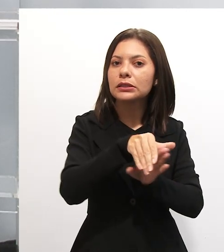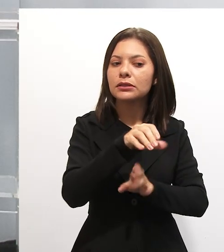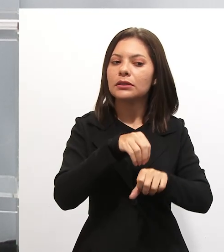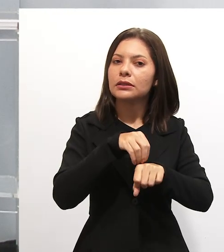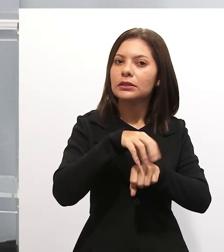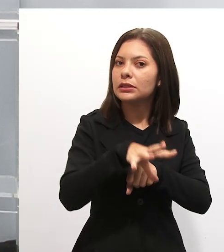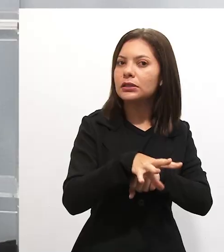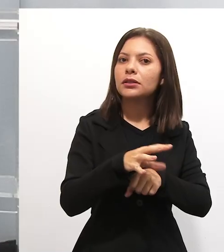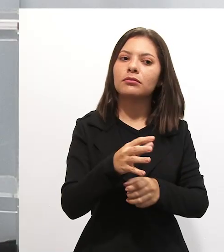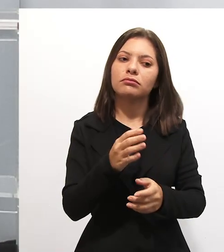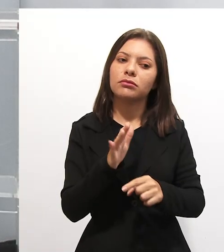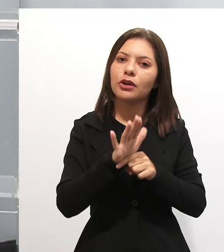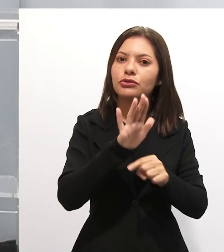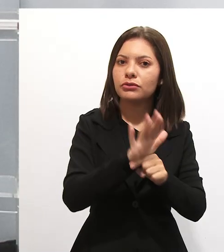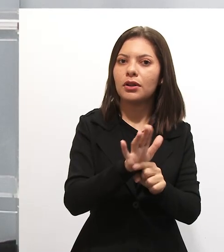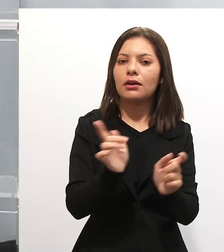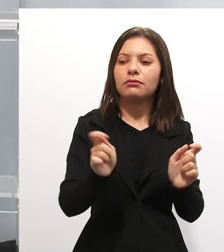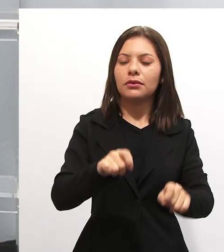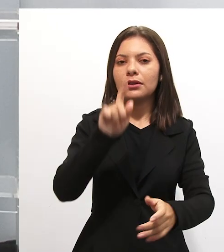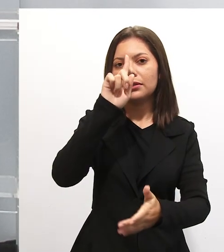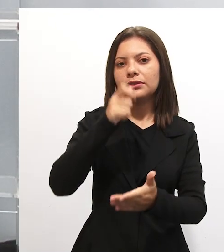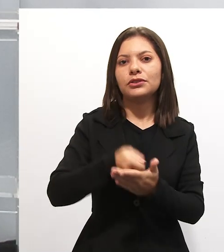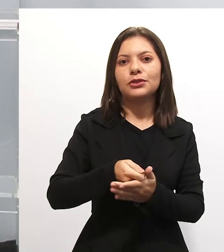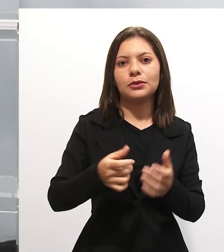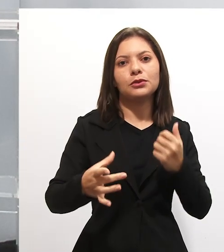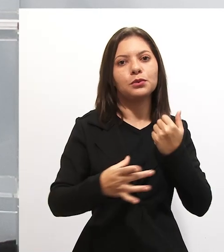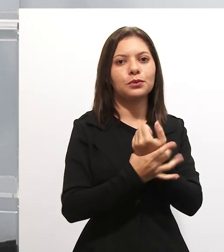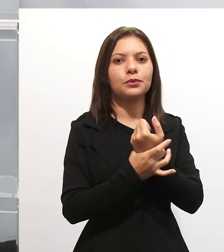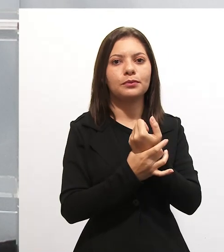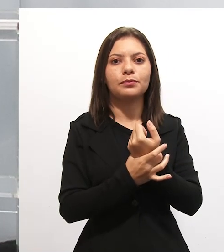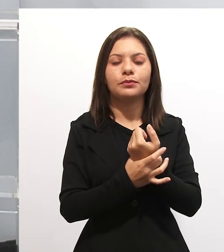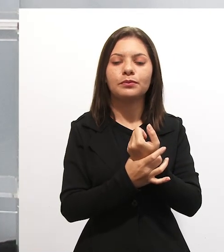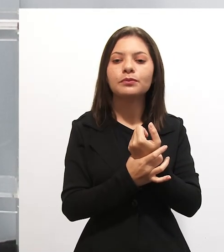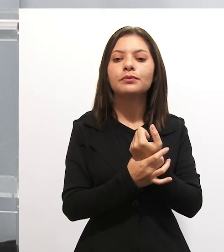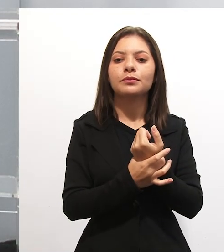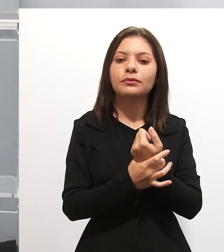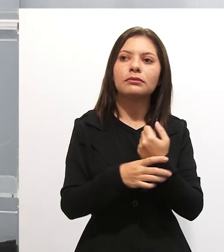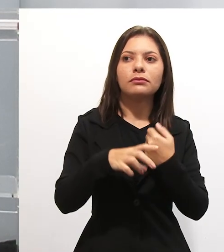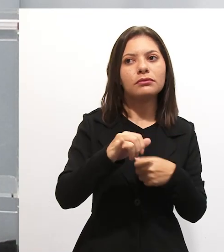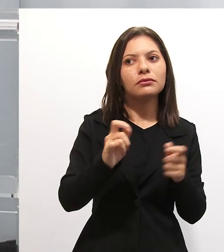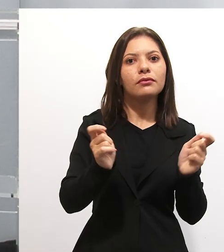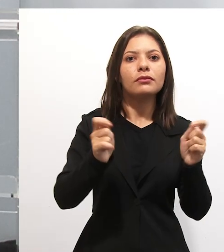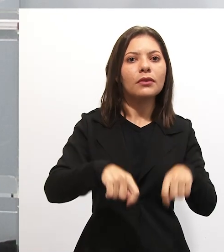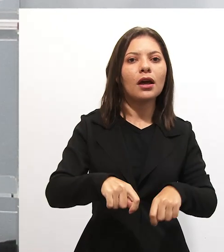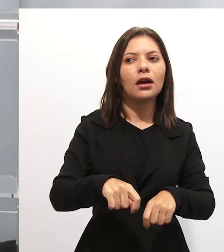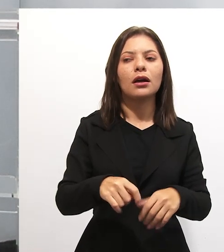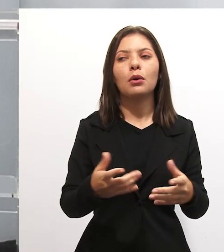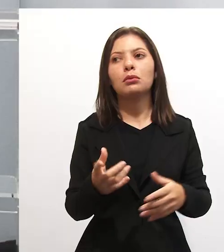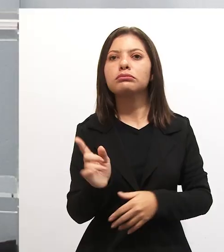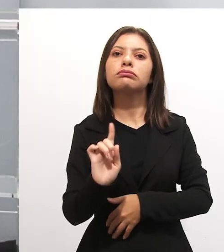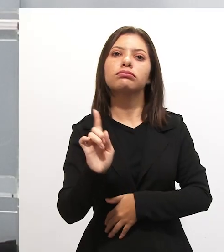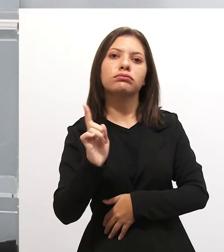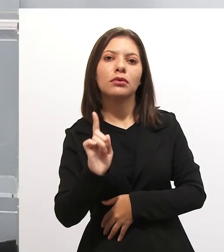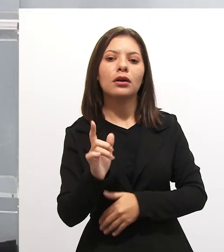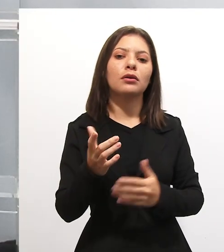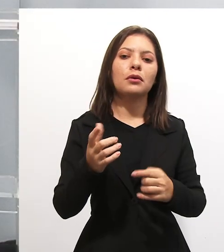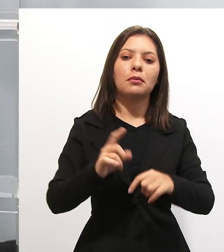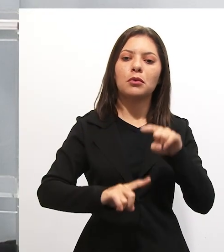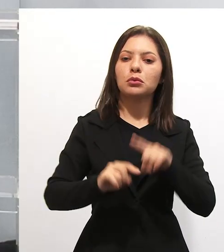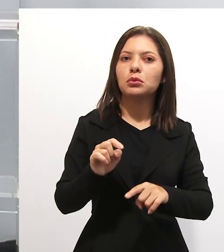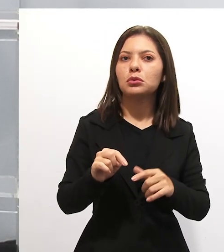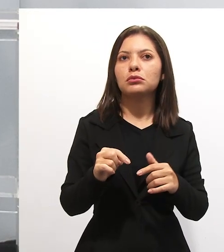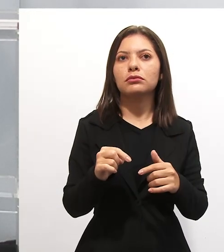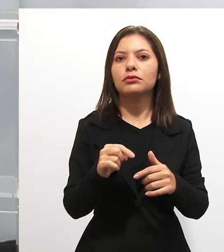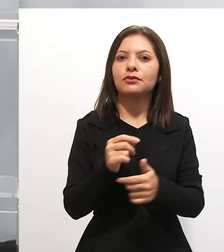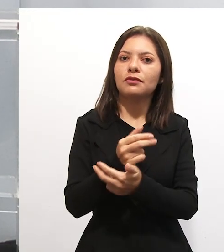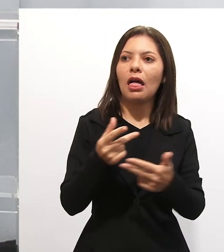e ambos podem decidir com segurança, tá bom? Da viabilidade desse produto ou dessa linha, desse portfólio